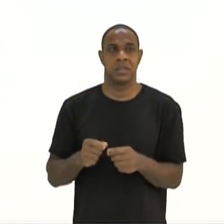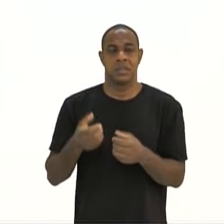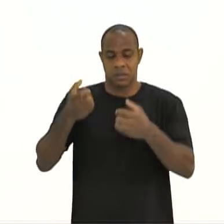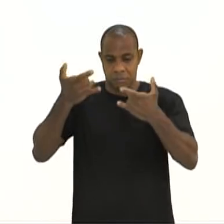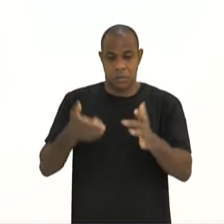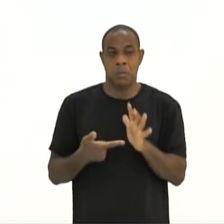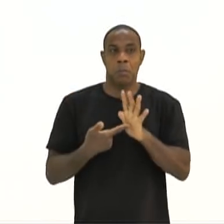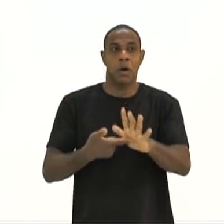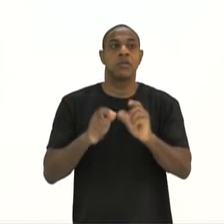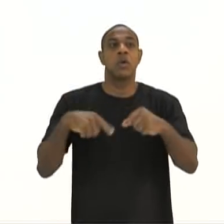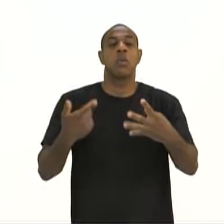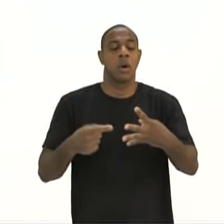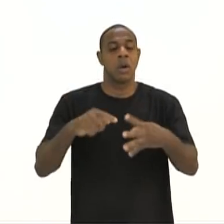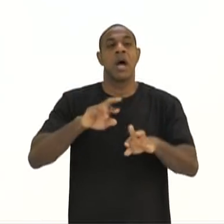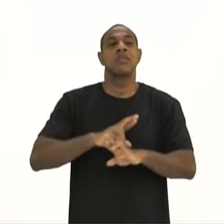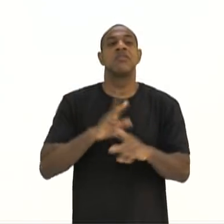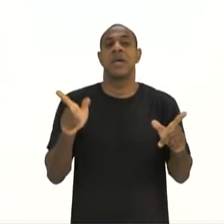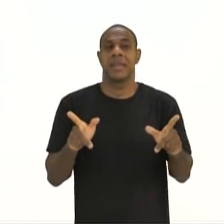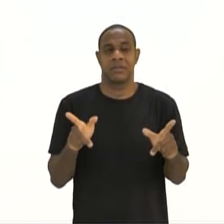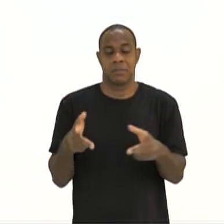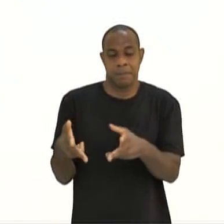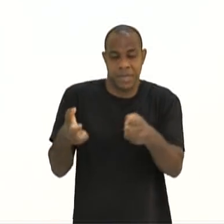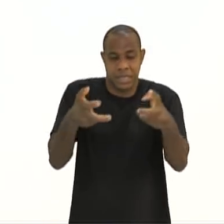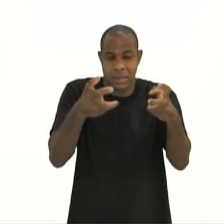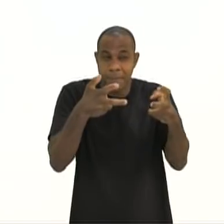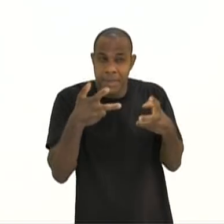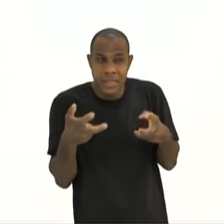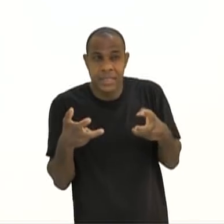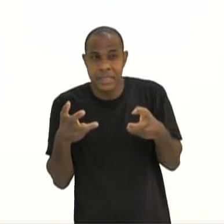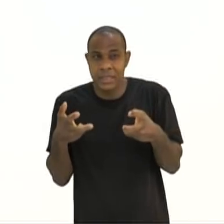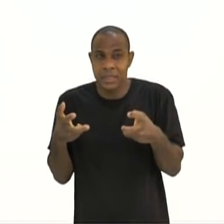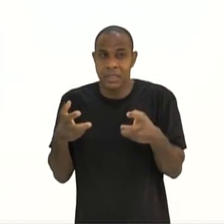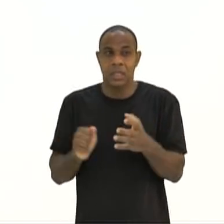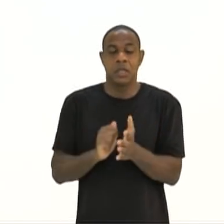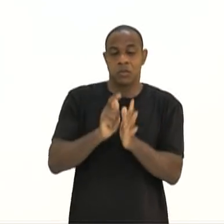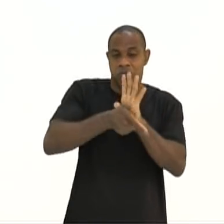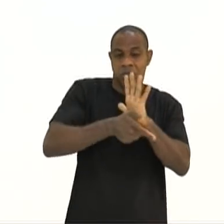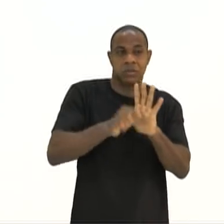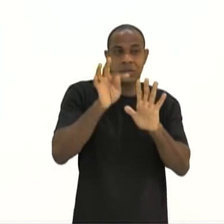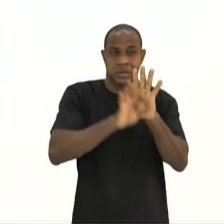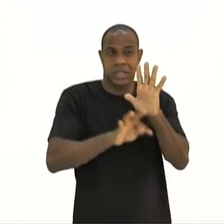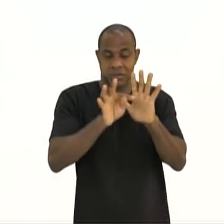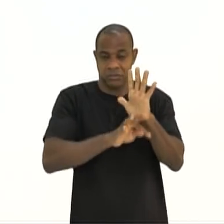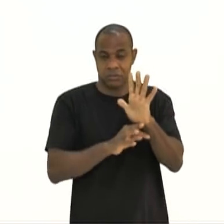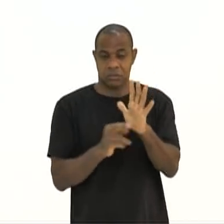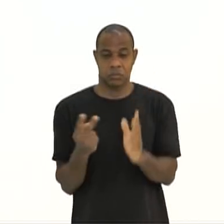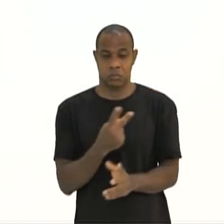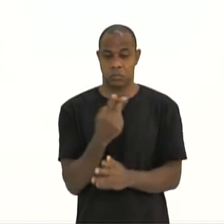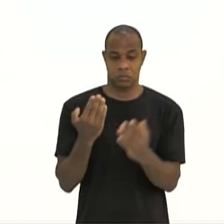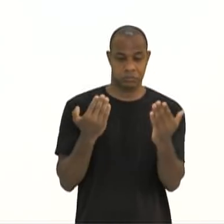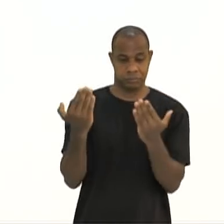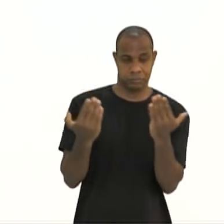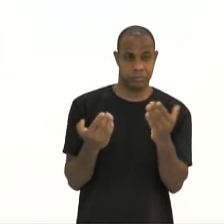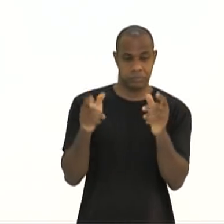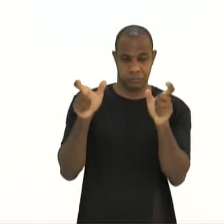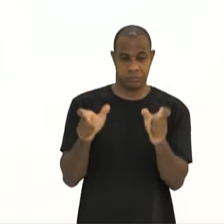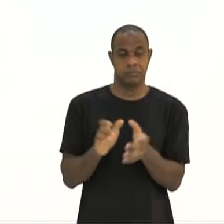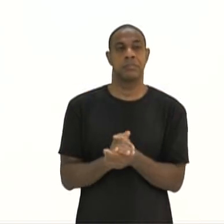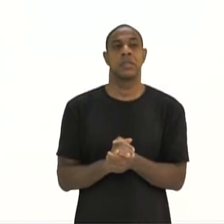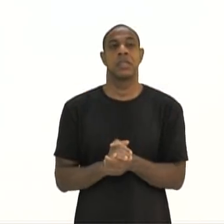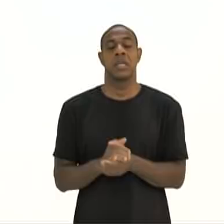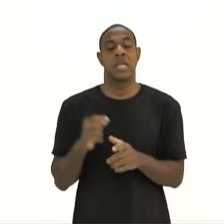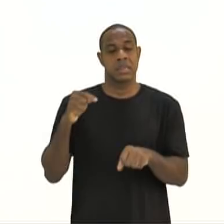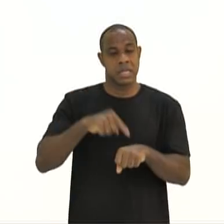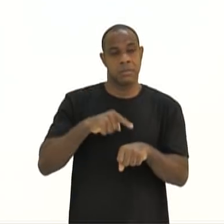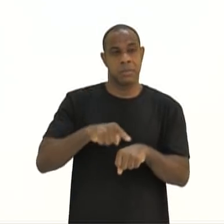aponte quais são as diferenças percebidas entre um gênero textual e outro. Então é um tempo para vocês